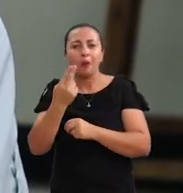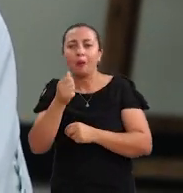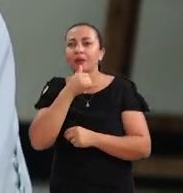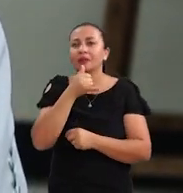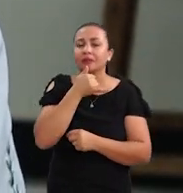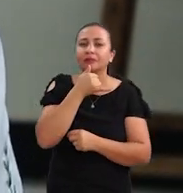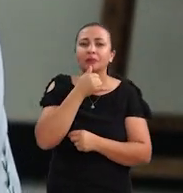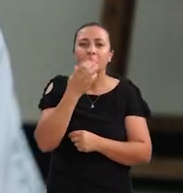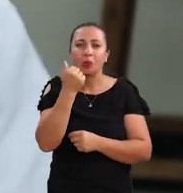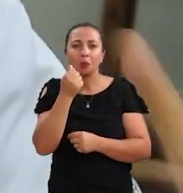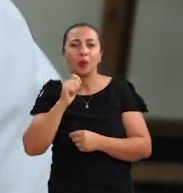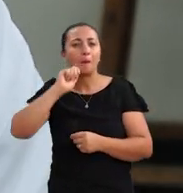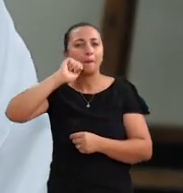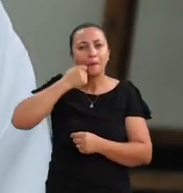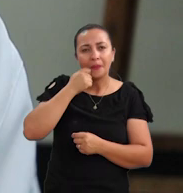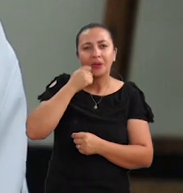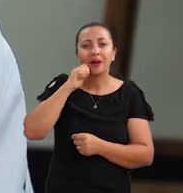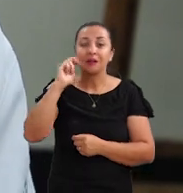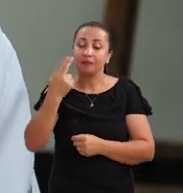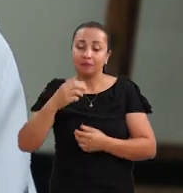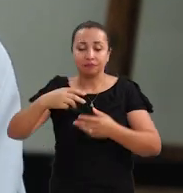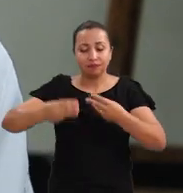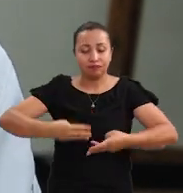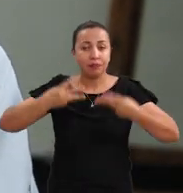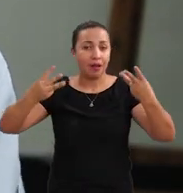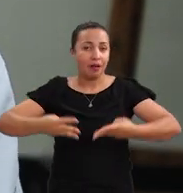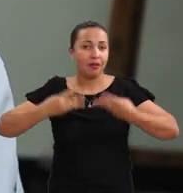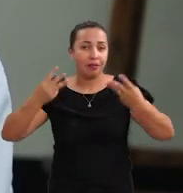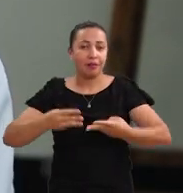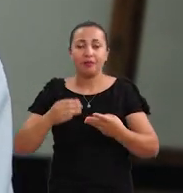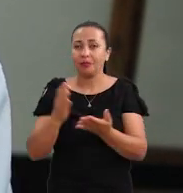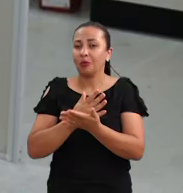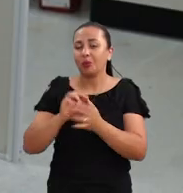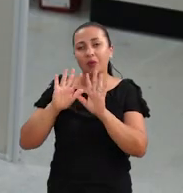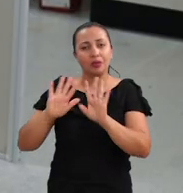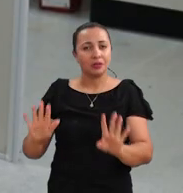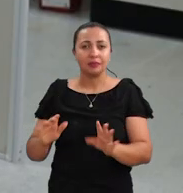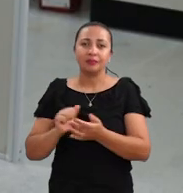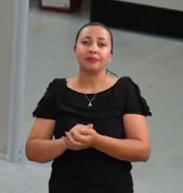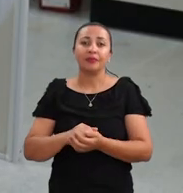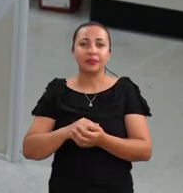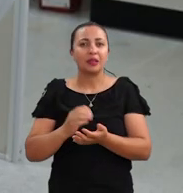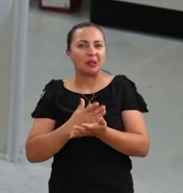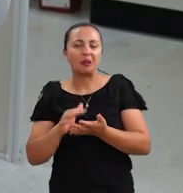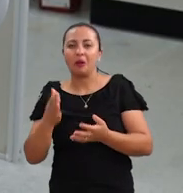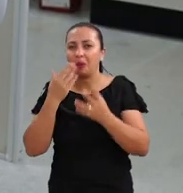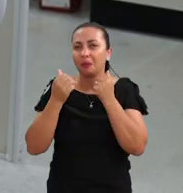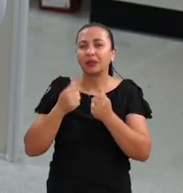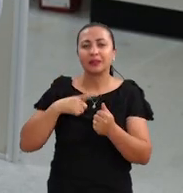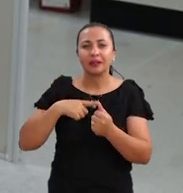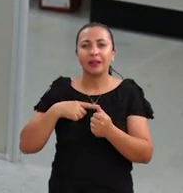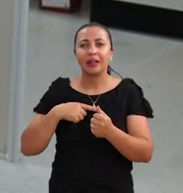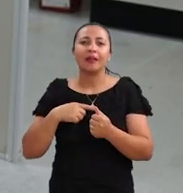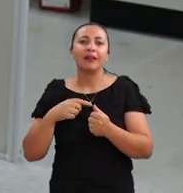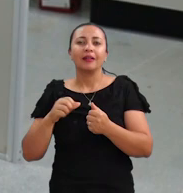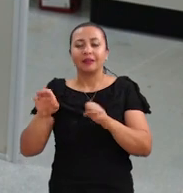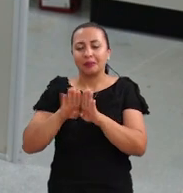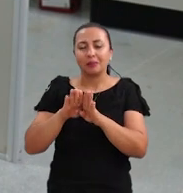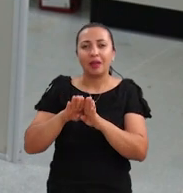exemplo, um pão, né, ou macarrão, alguma coisa desse sentido. Esses alimentos, embora tenham substâncias que